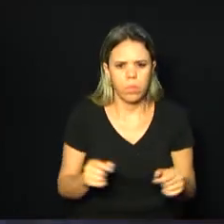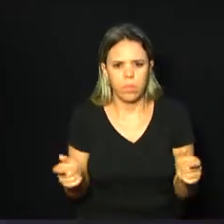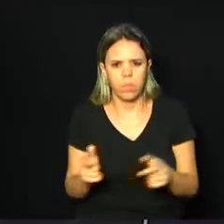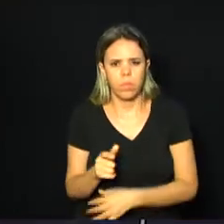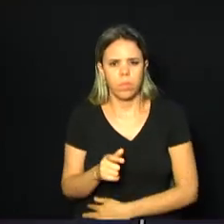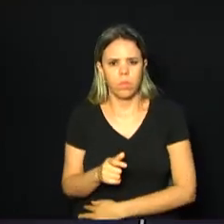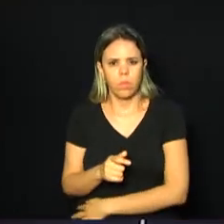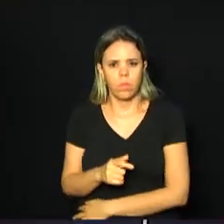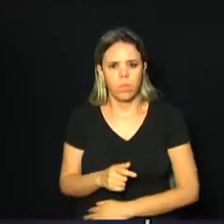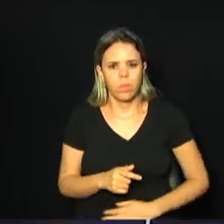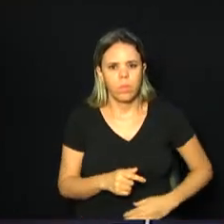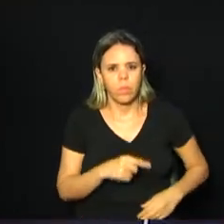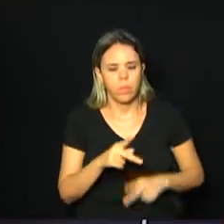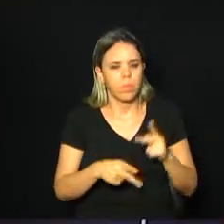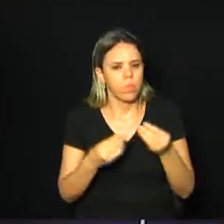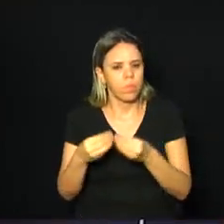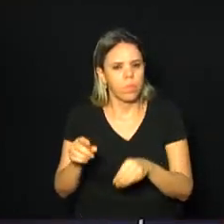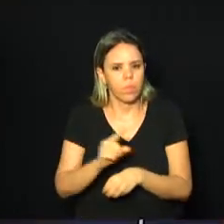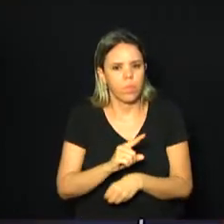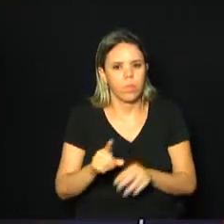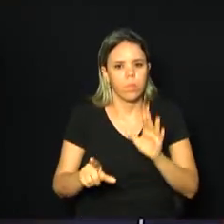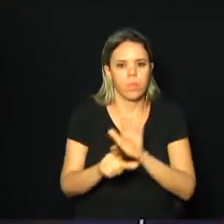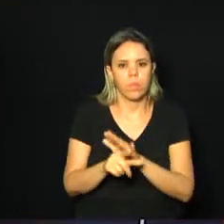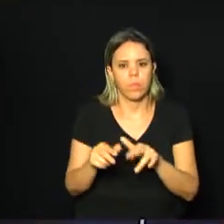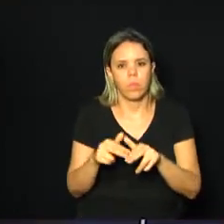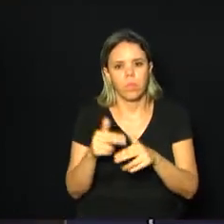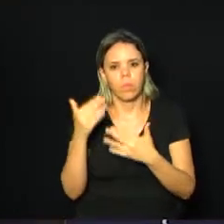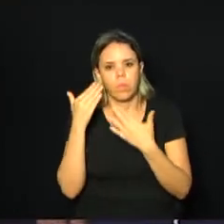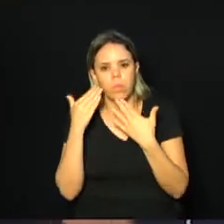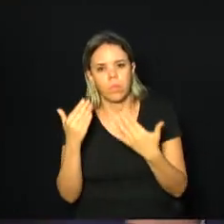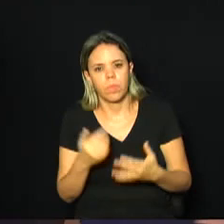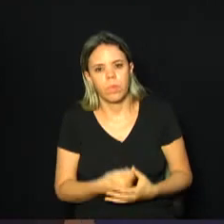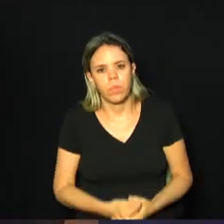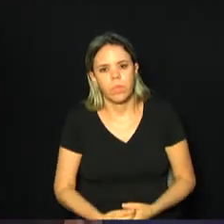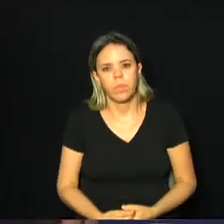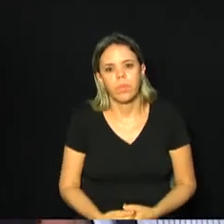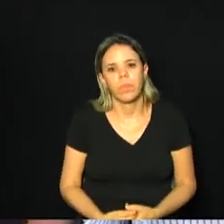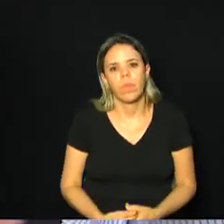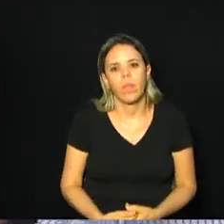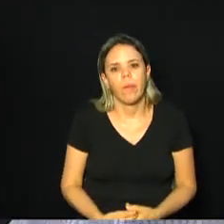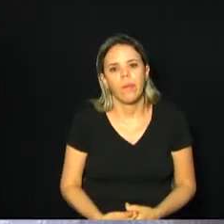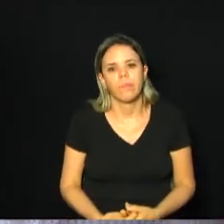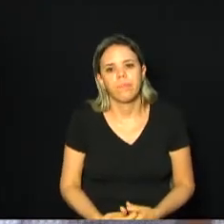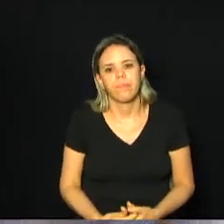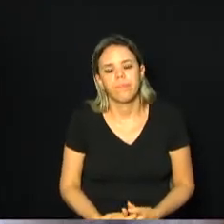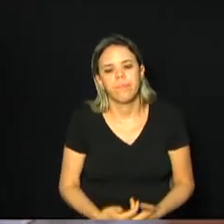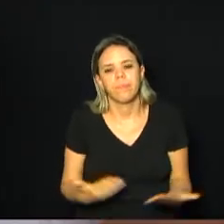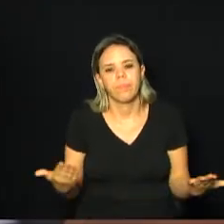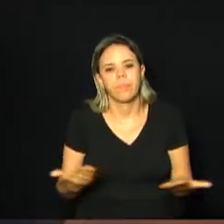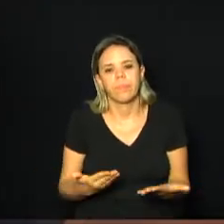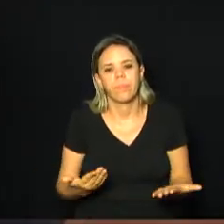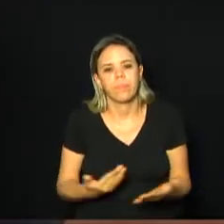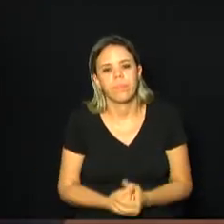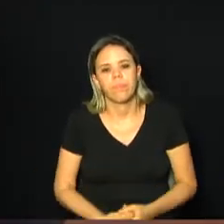empresas e menos pessoas sejam prejudicadas com a lei. Muito obrigado, viu? Agora nós